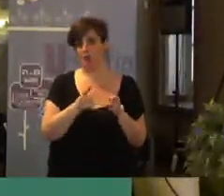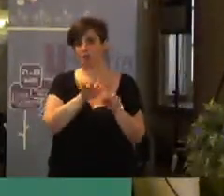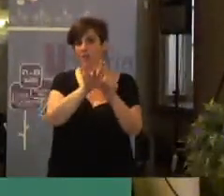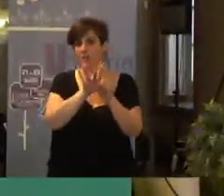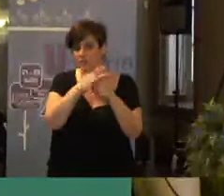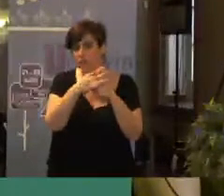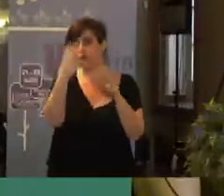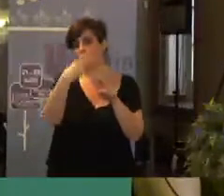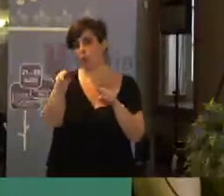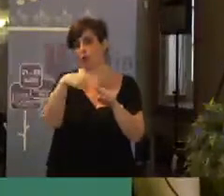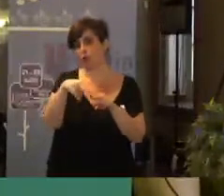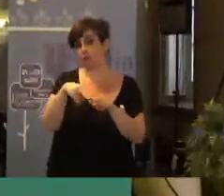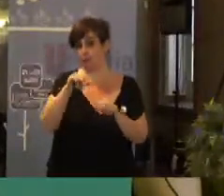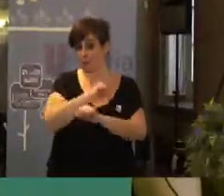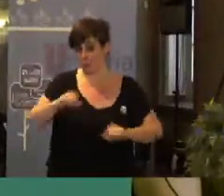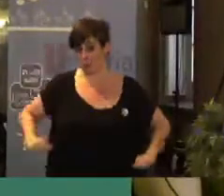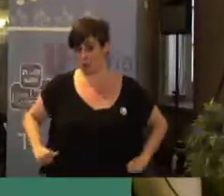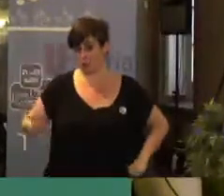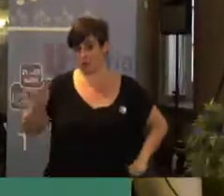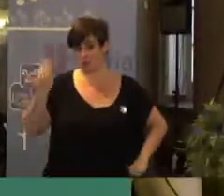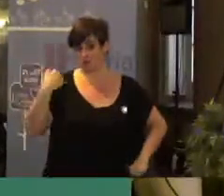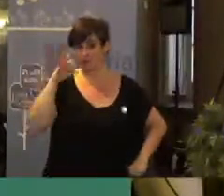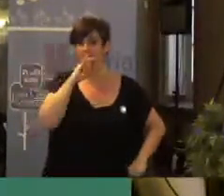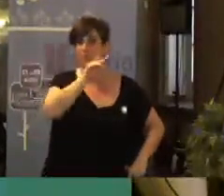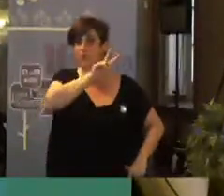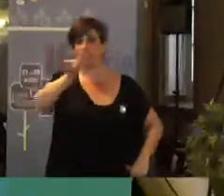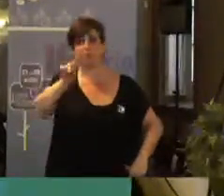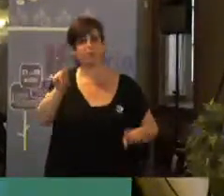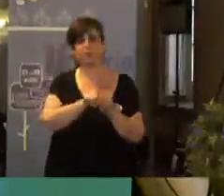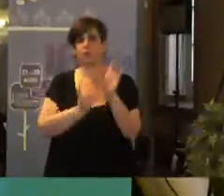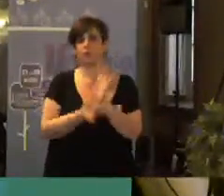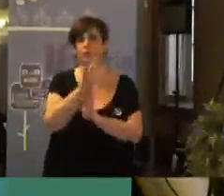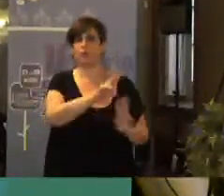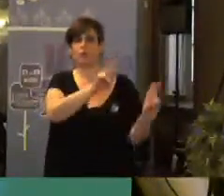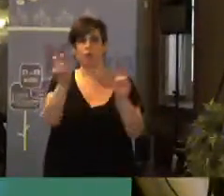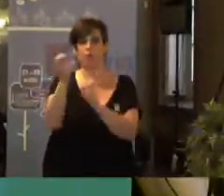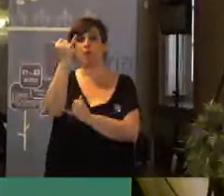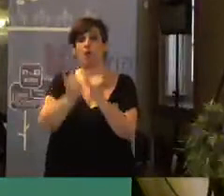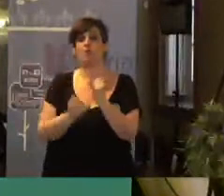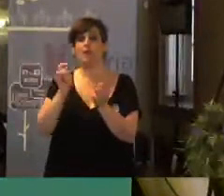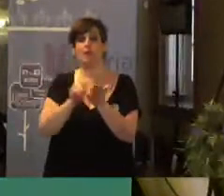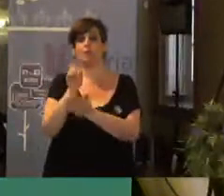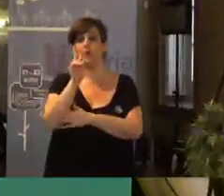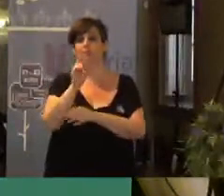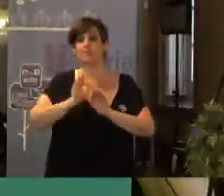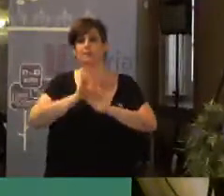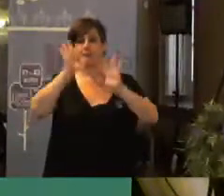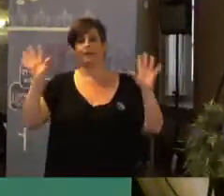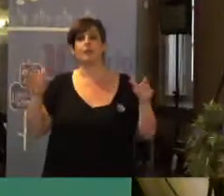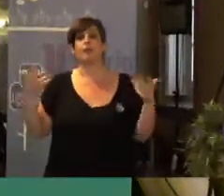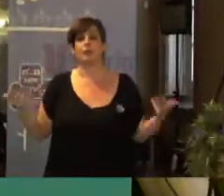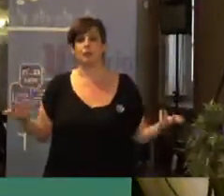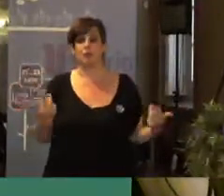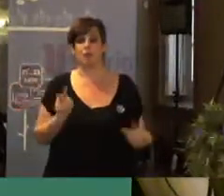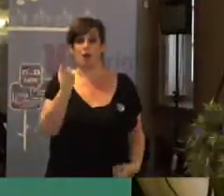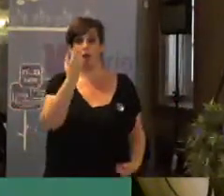início do século XXI, que é quando nasceu o Bloco de Esquerda. E nasceu com uma perspectiva muito clara, que é ter um pé na rua e